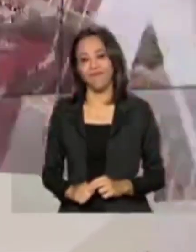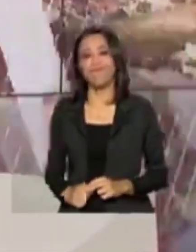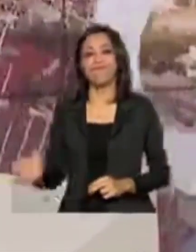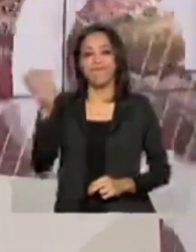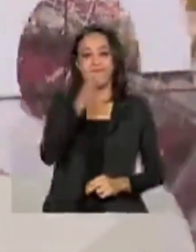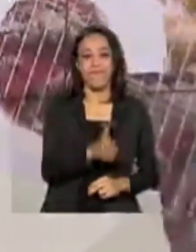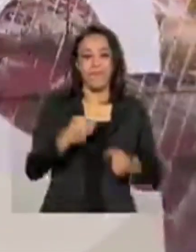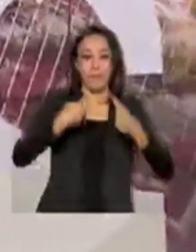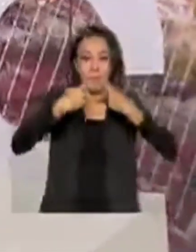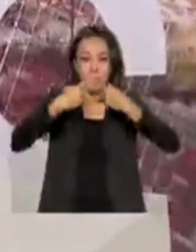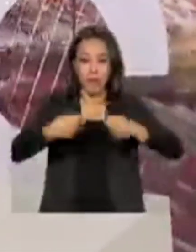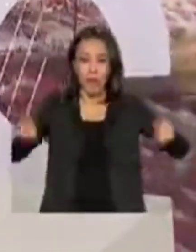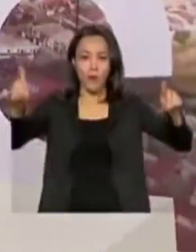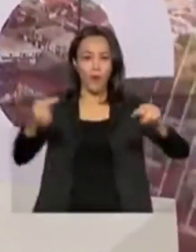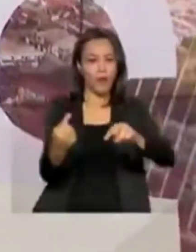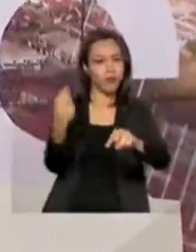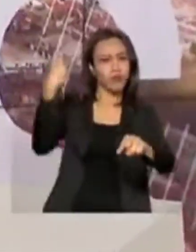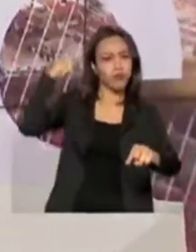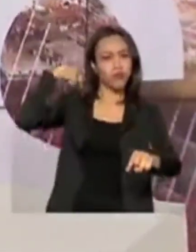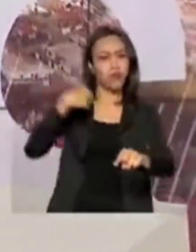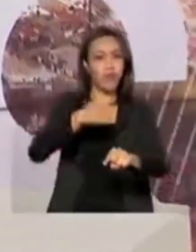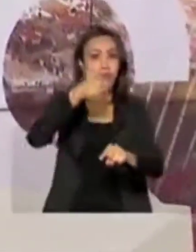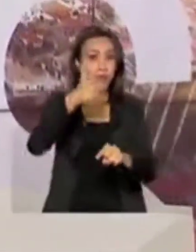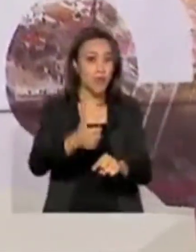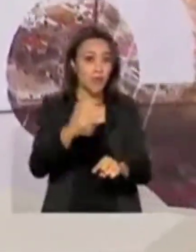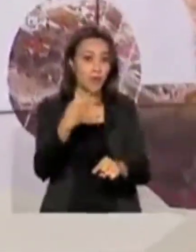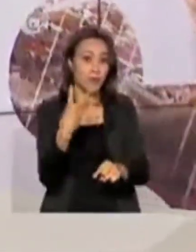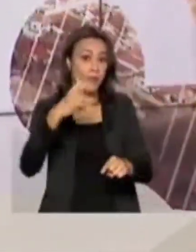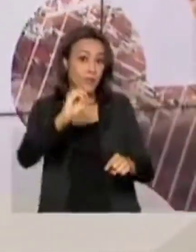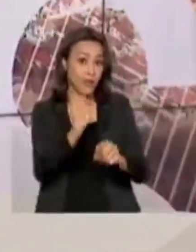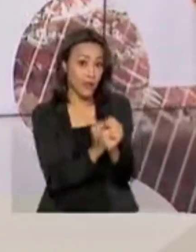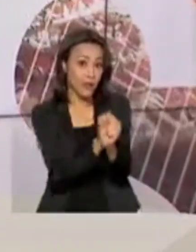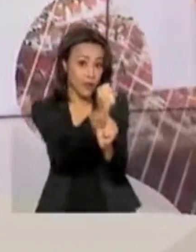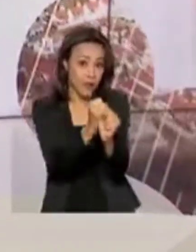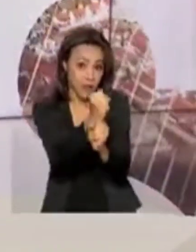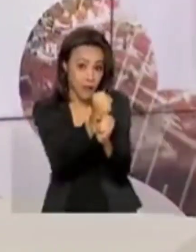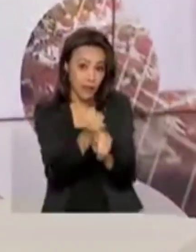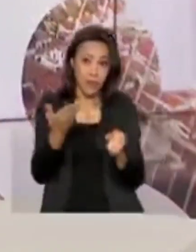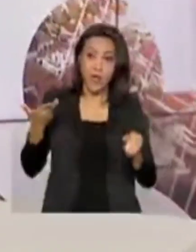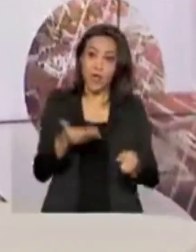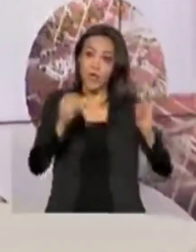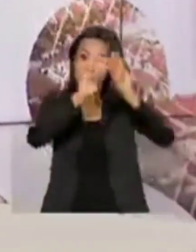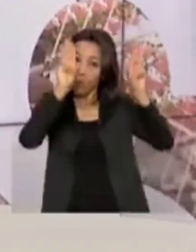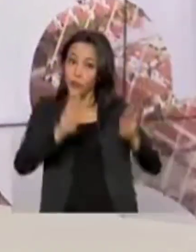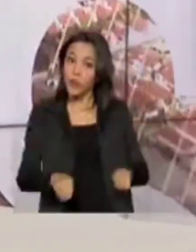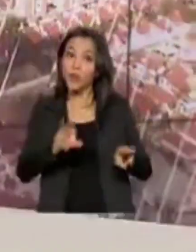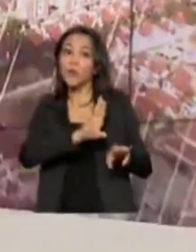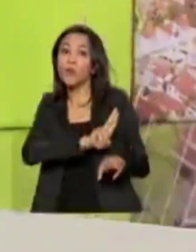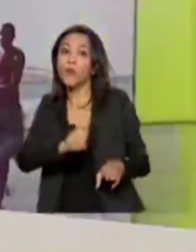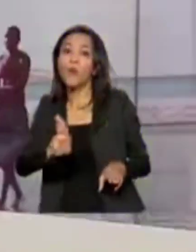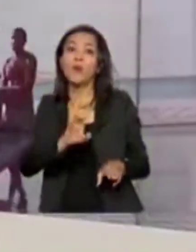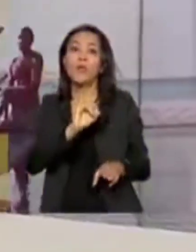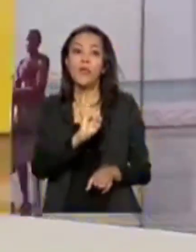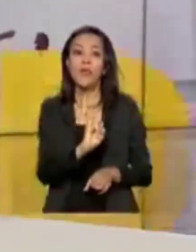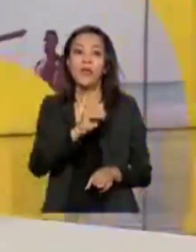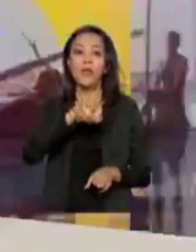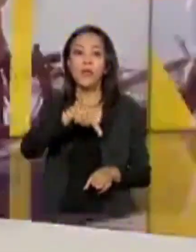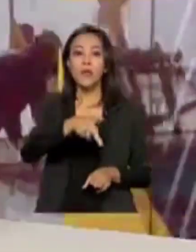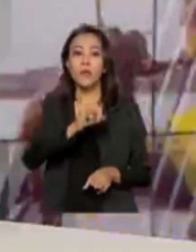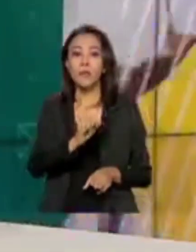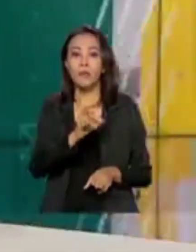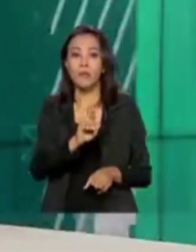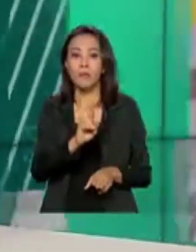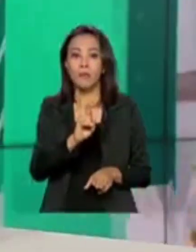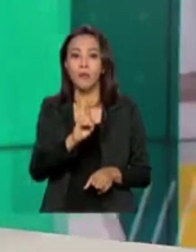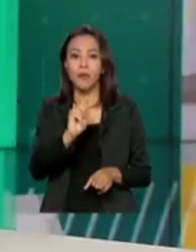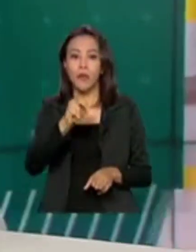Inaugurado há quase 130 anos, o Museu Paulista, mais conhecido como Museu do Ipiranga, reabre as portas amanhã, após 9